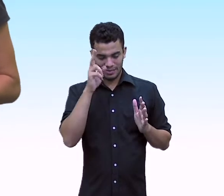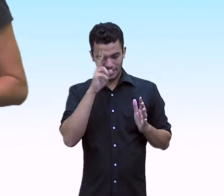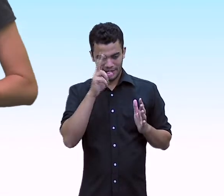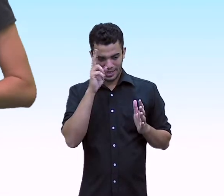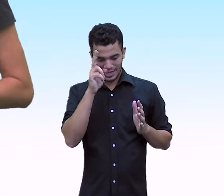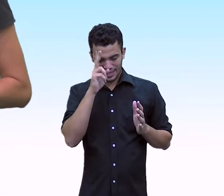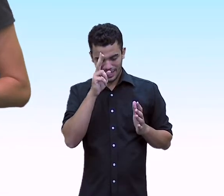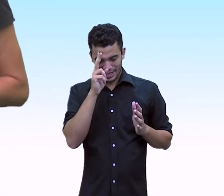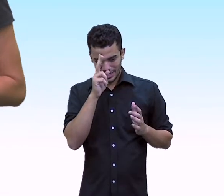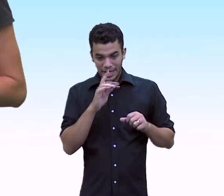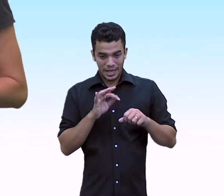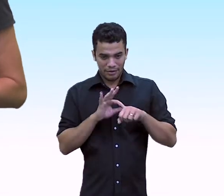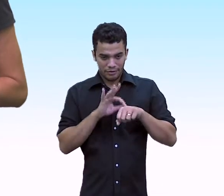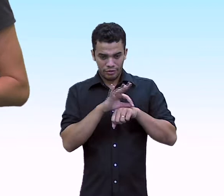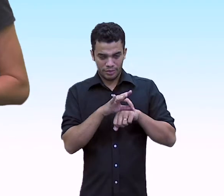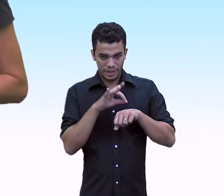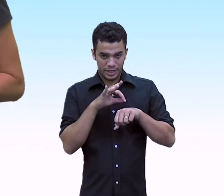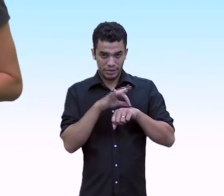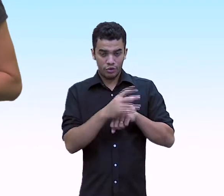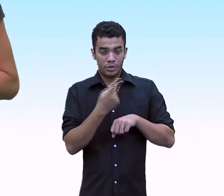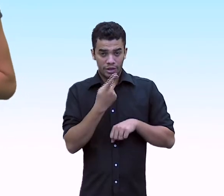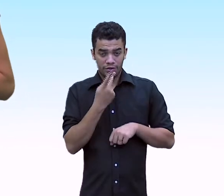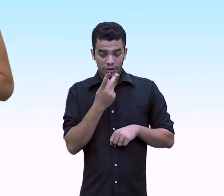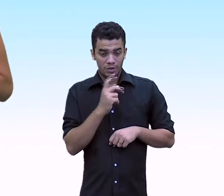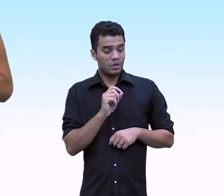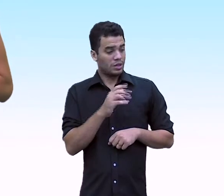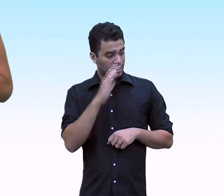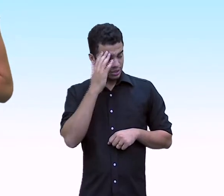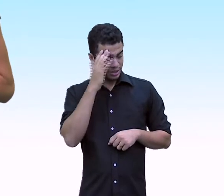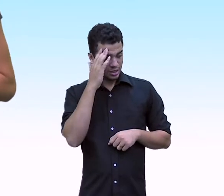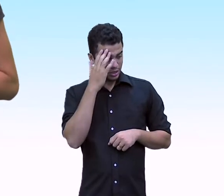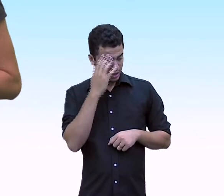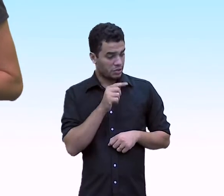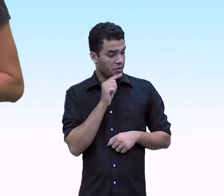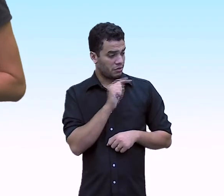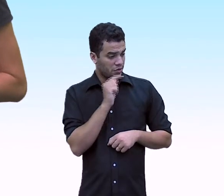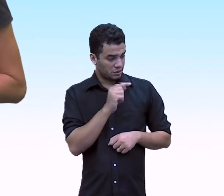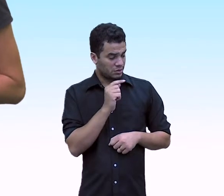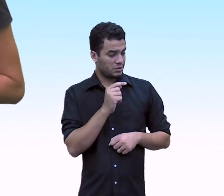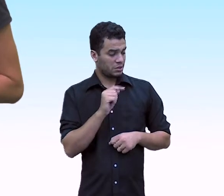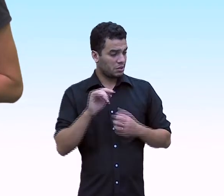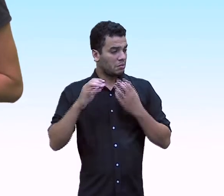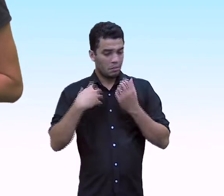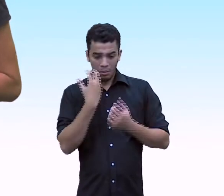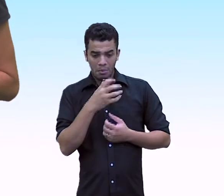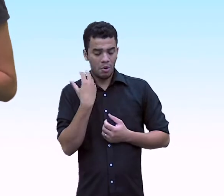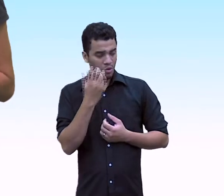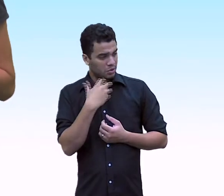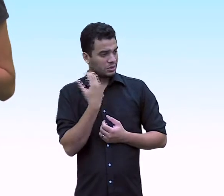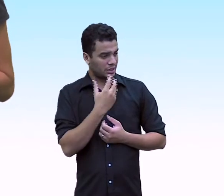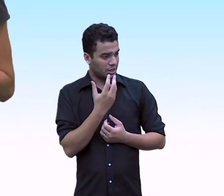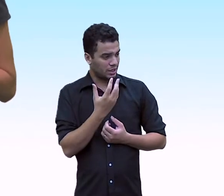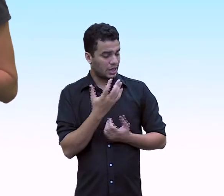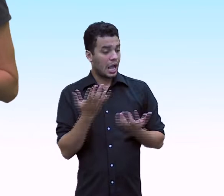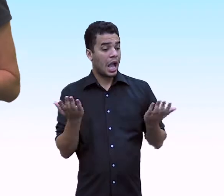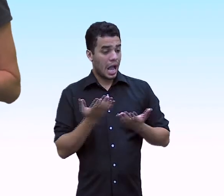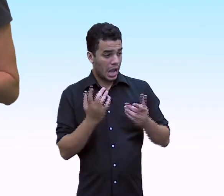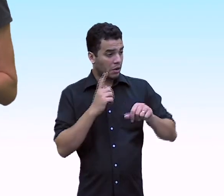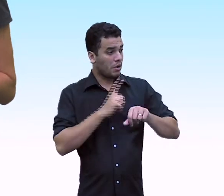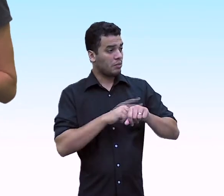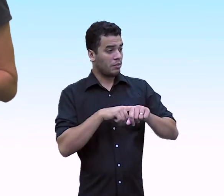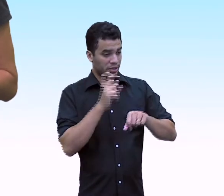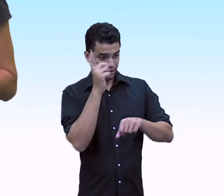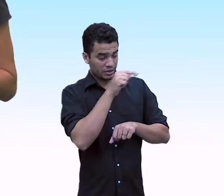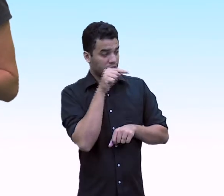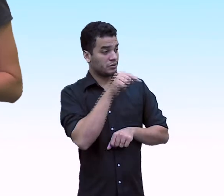no inverno, né? Nesse sentido, então, essa fábula foi